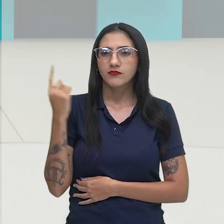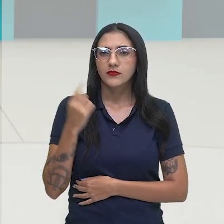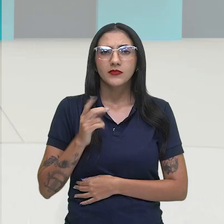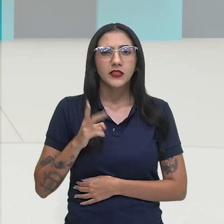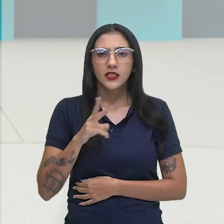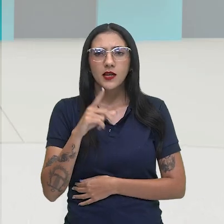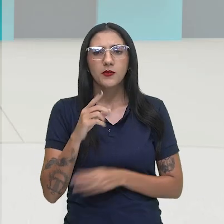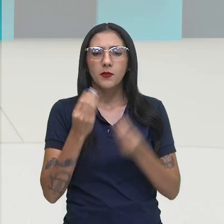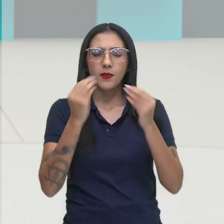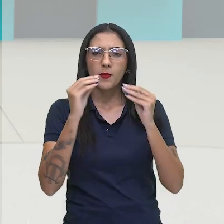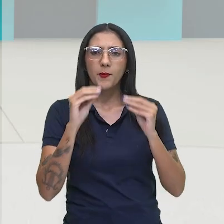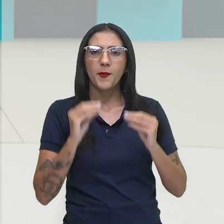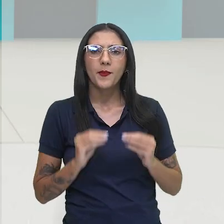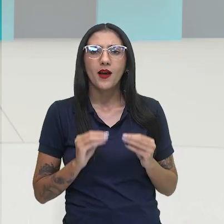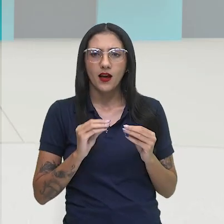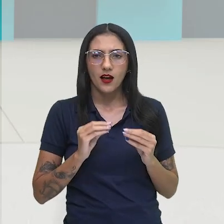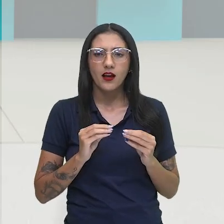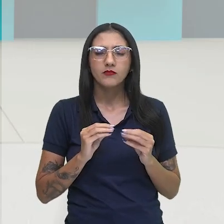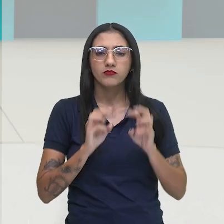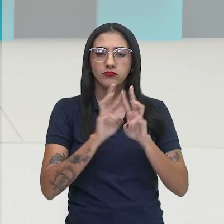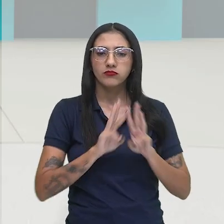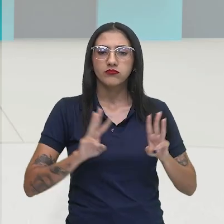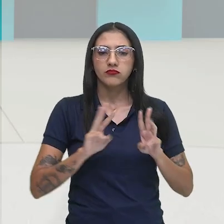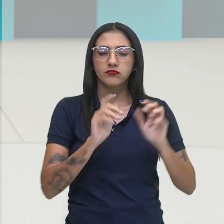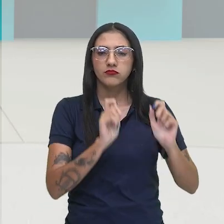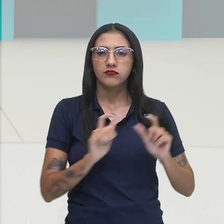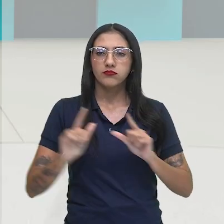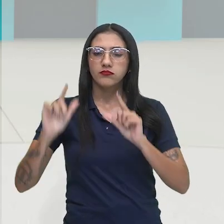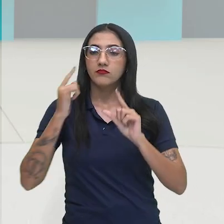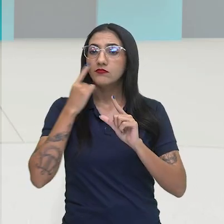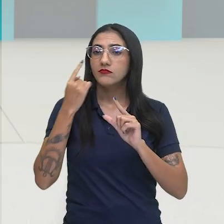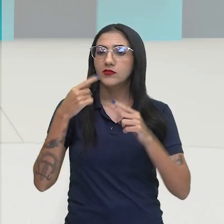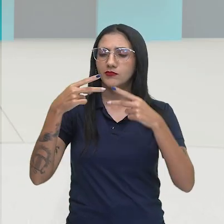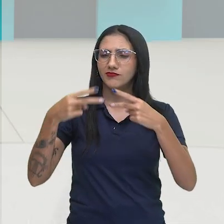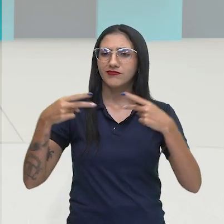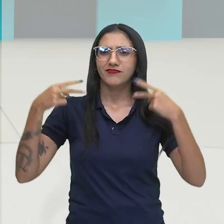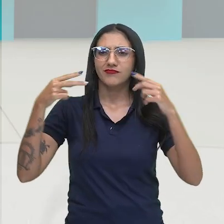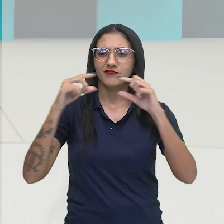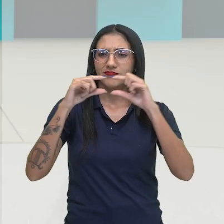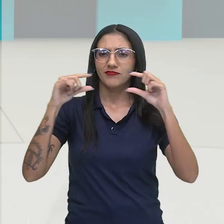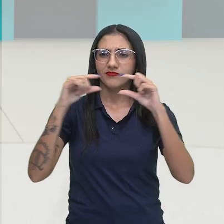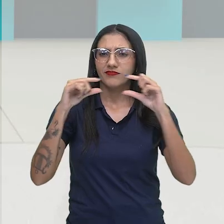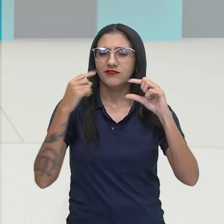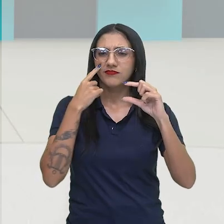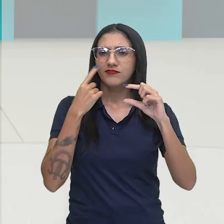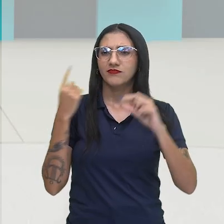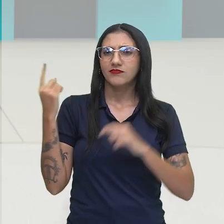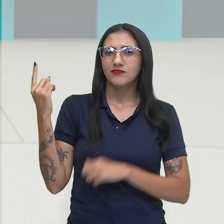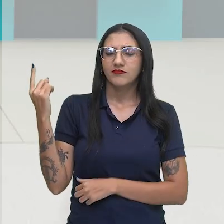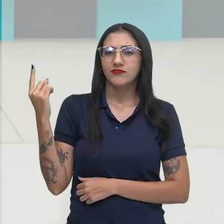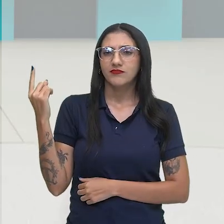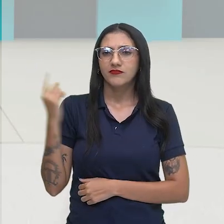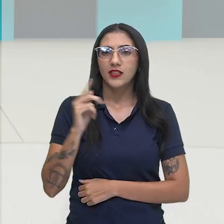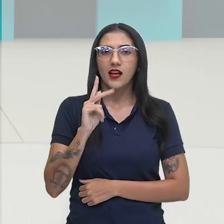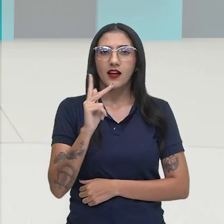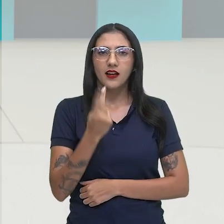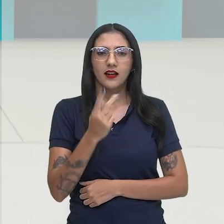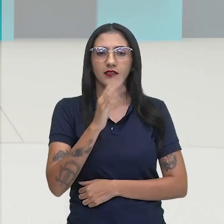digita lá, ele nos direciona para uma página, e no início dessa página nós vamos ter essa expressão aqui, que